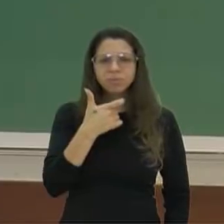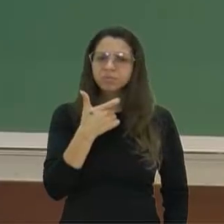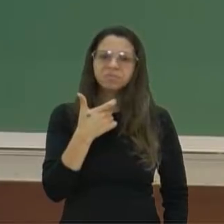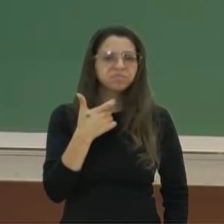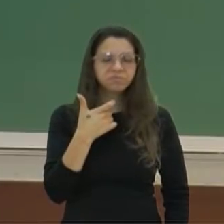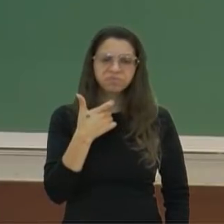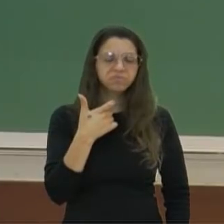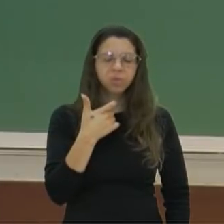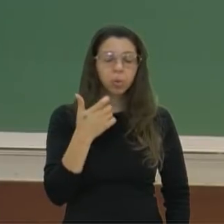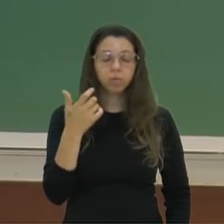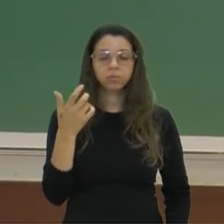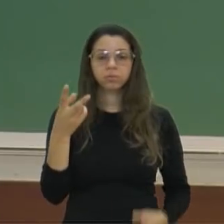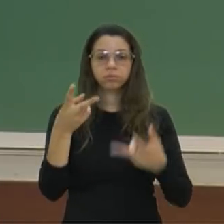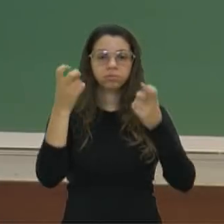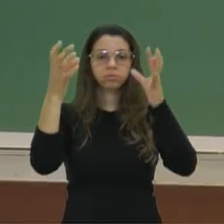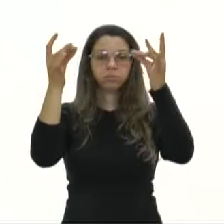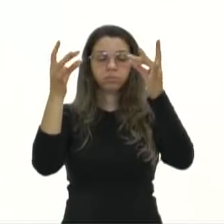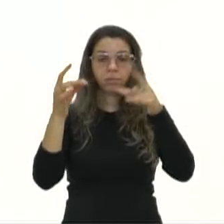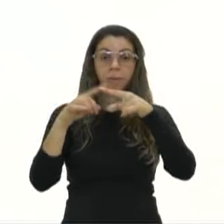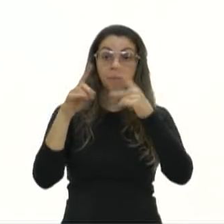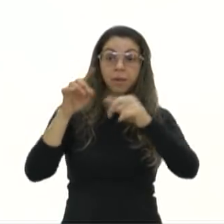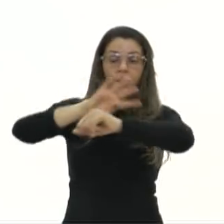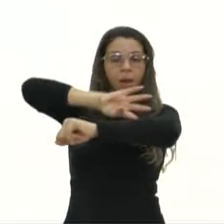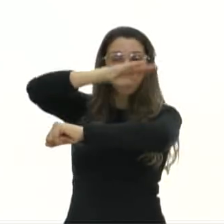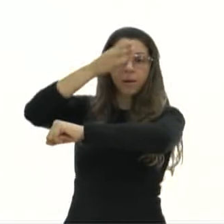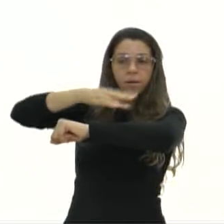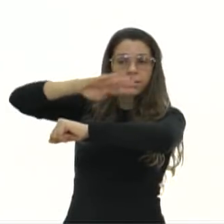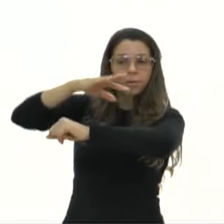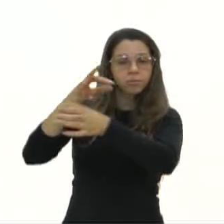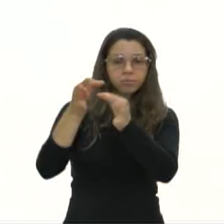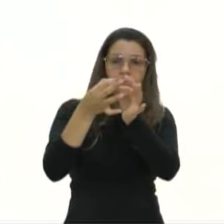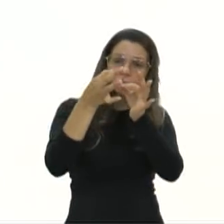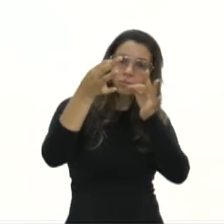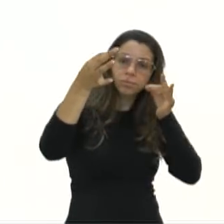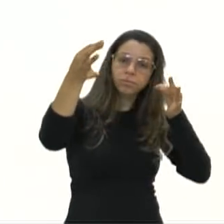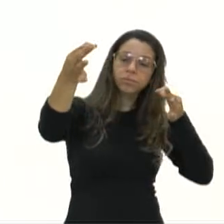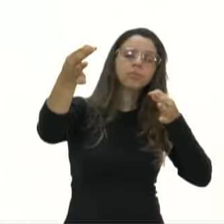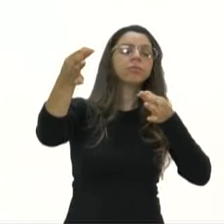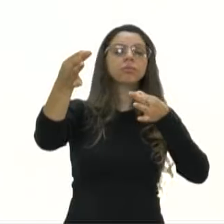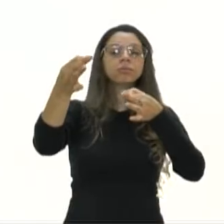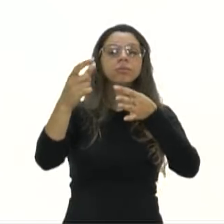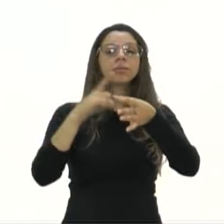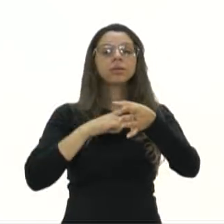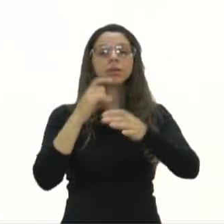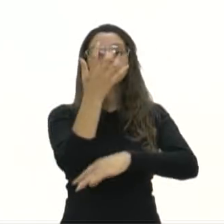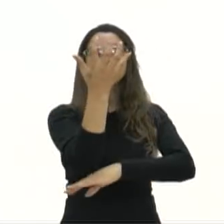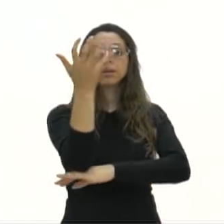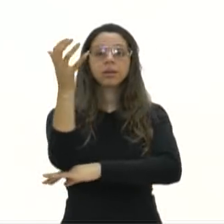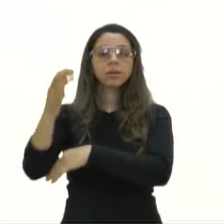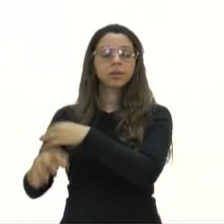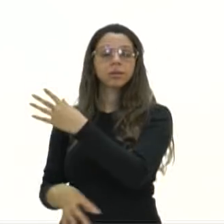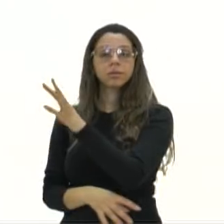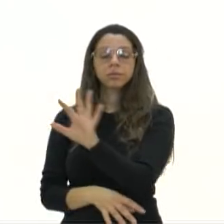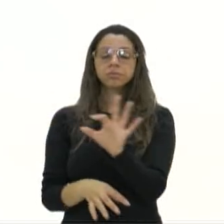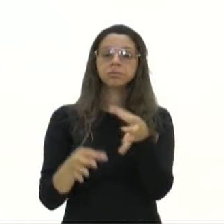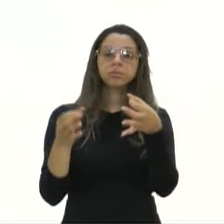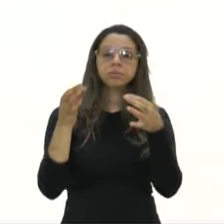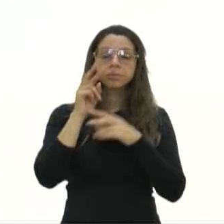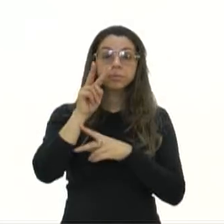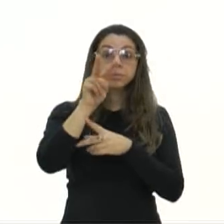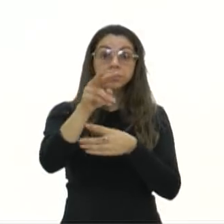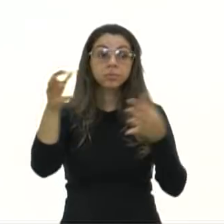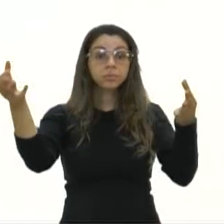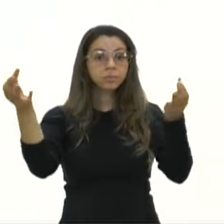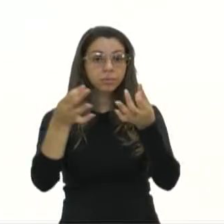exemplo. Mas olha lá longe as montanhas, cheias de gelo, com árvores. A pessoa vê